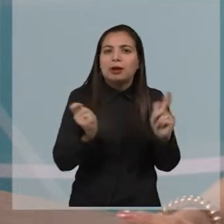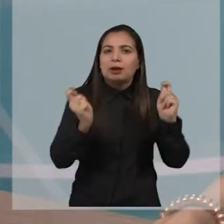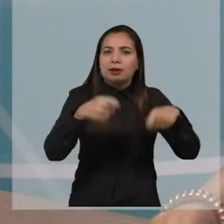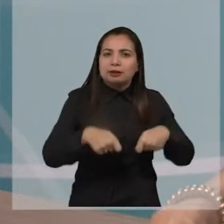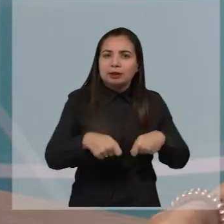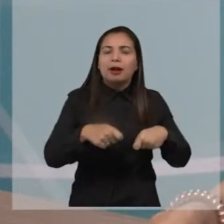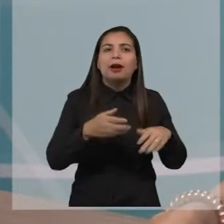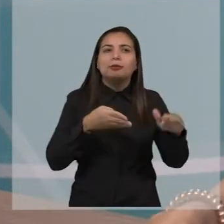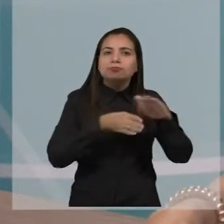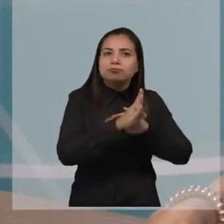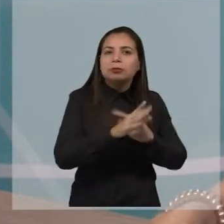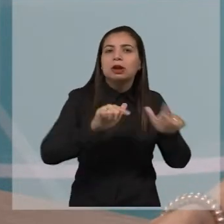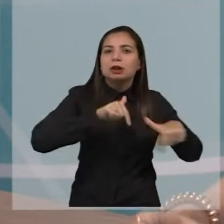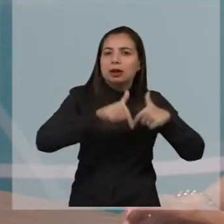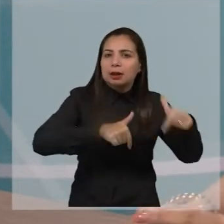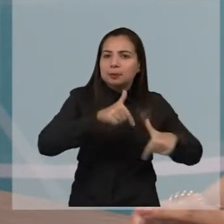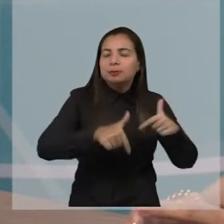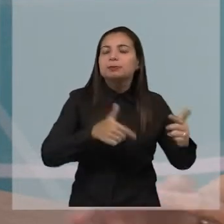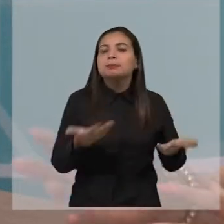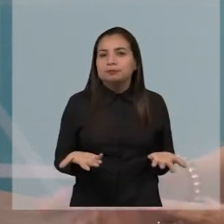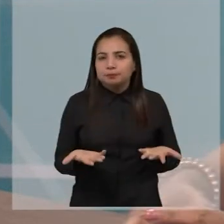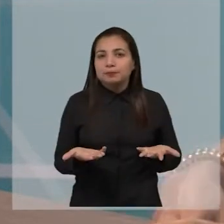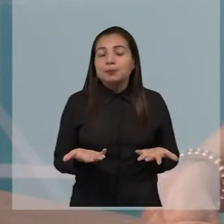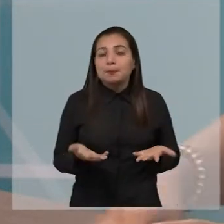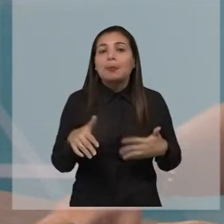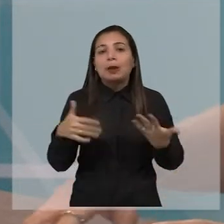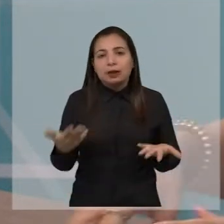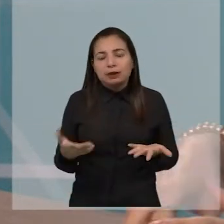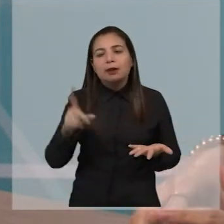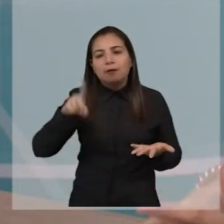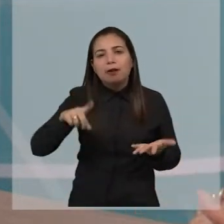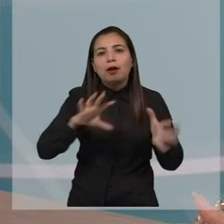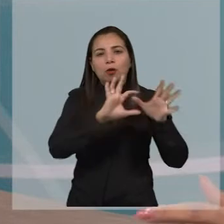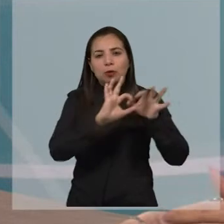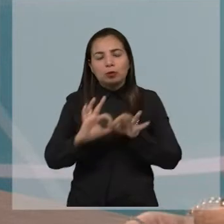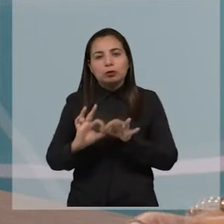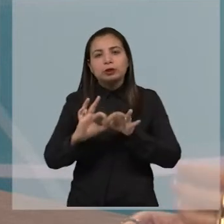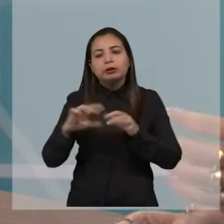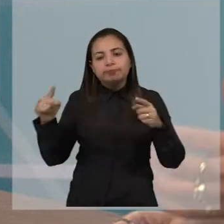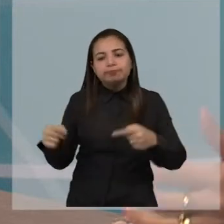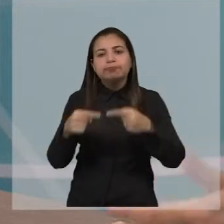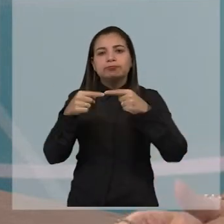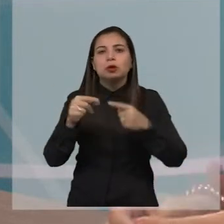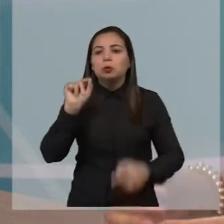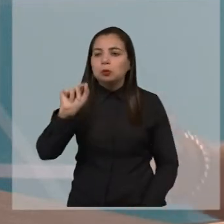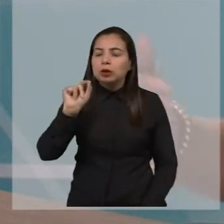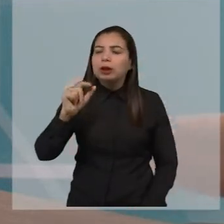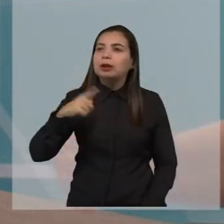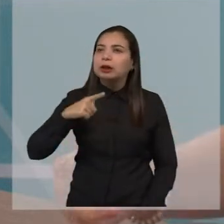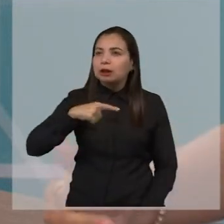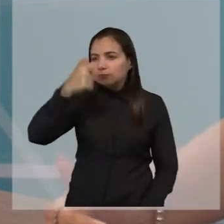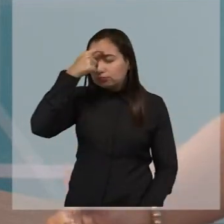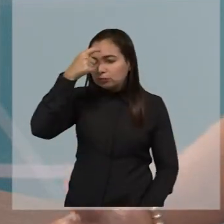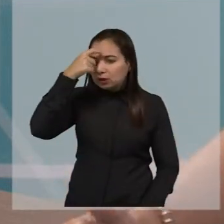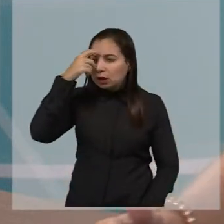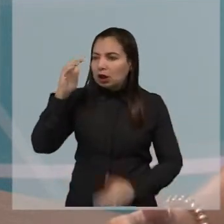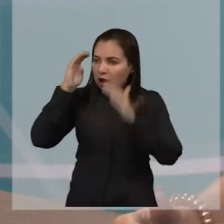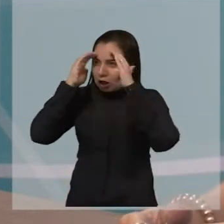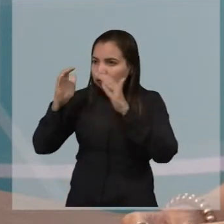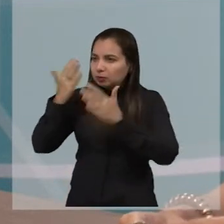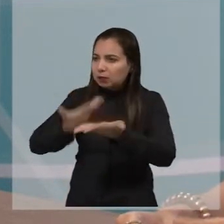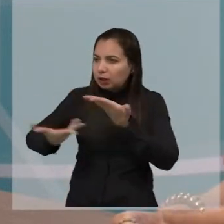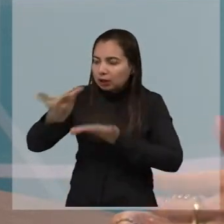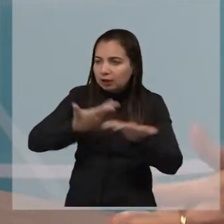né, com essa qualificação. E as meninas foram inseridas nesse contexto de educação, de respeito à